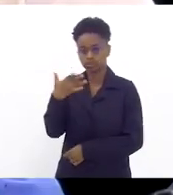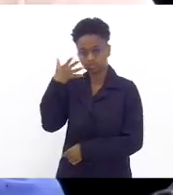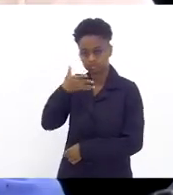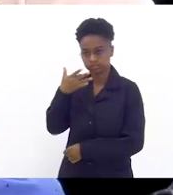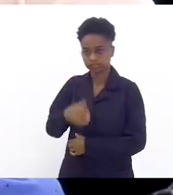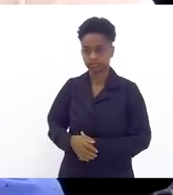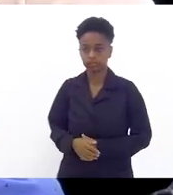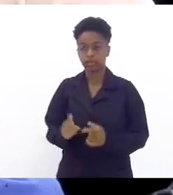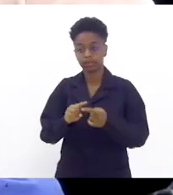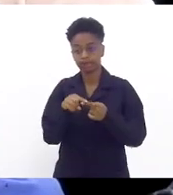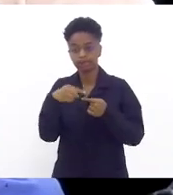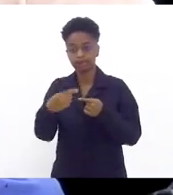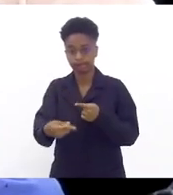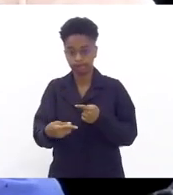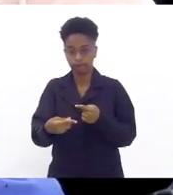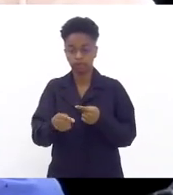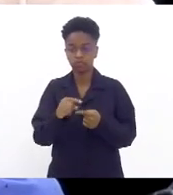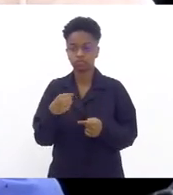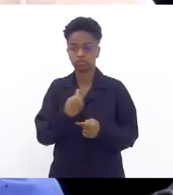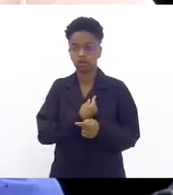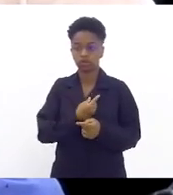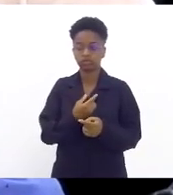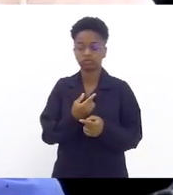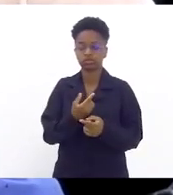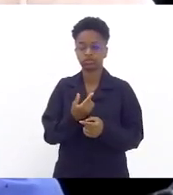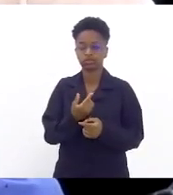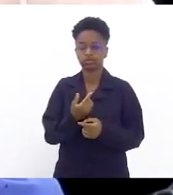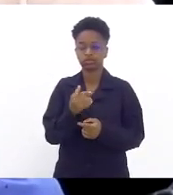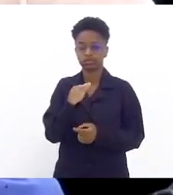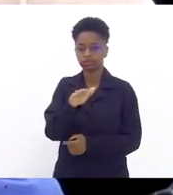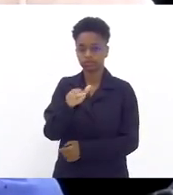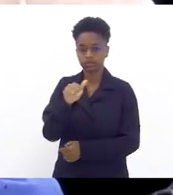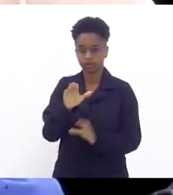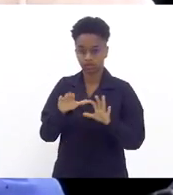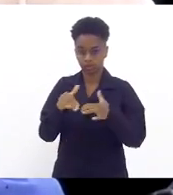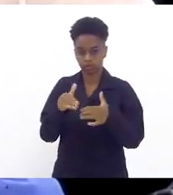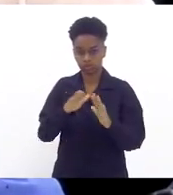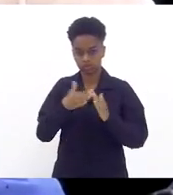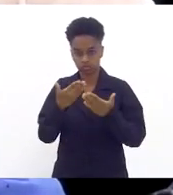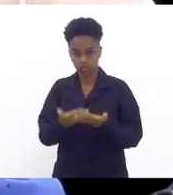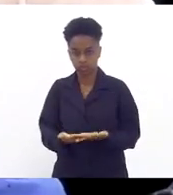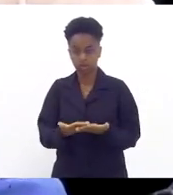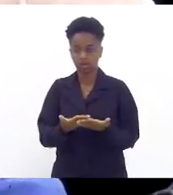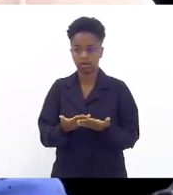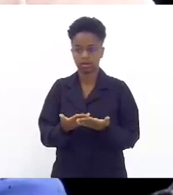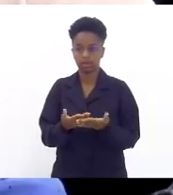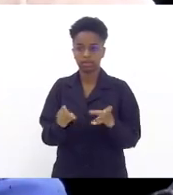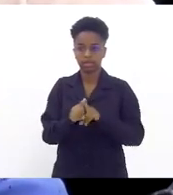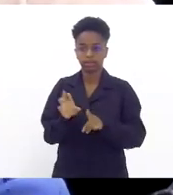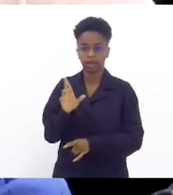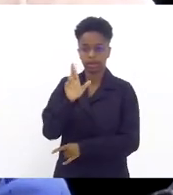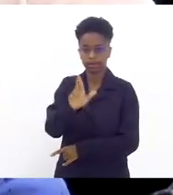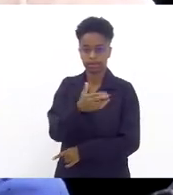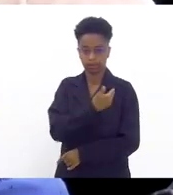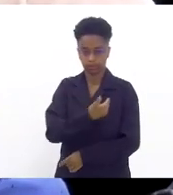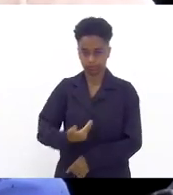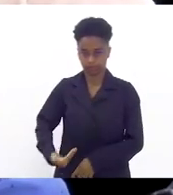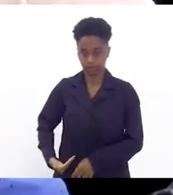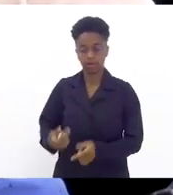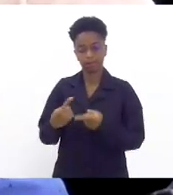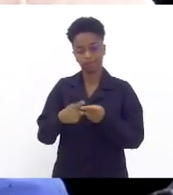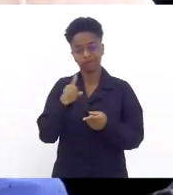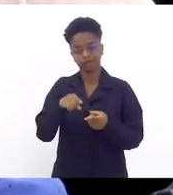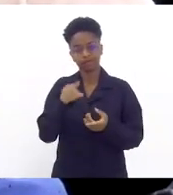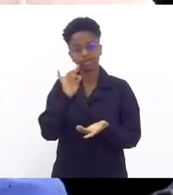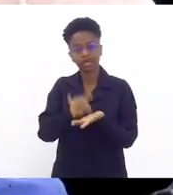na sequência nós vamos passar aqui para comunidade escolar depois para os representantes governamentais que é quem